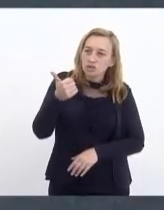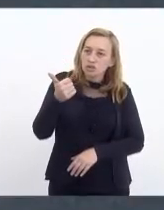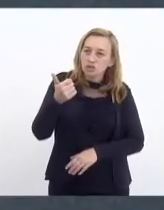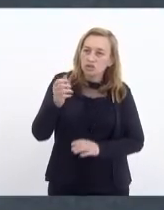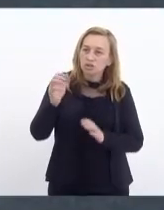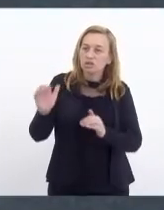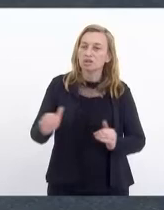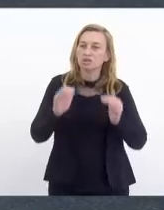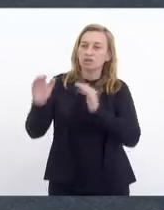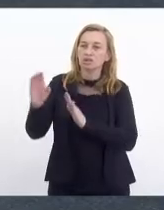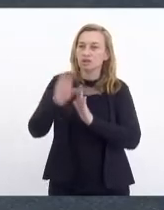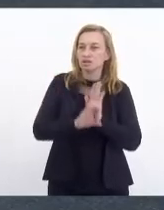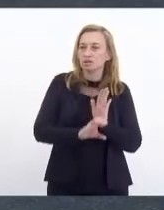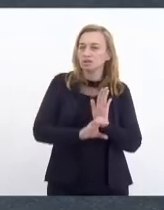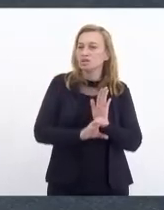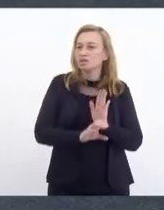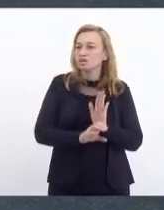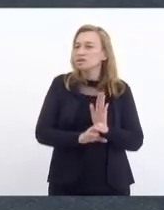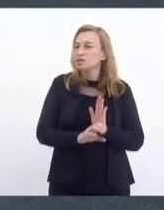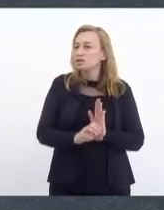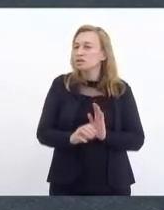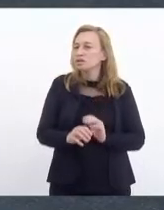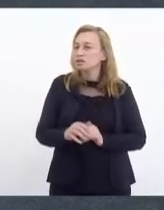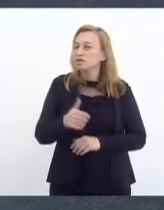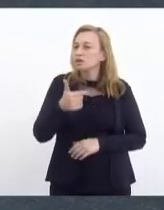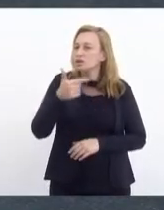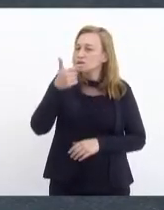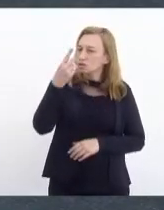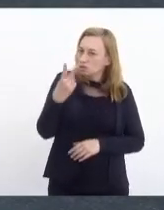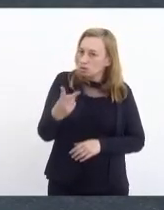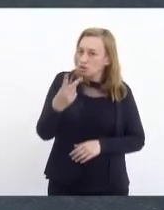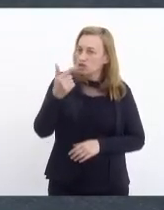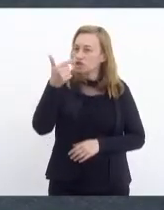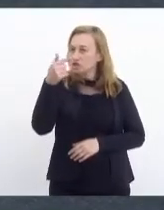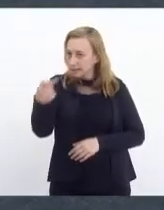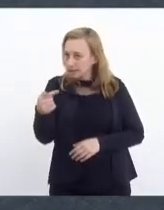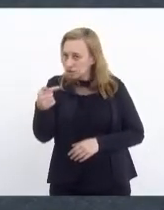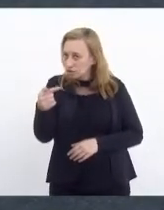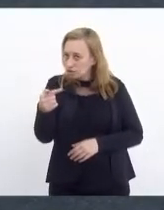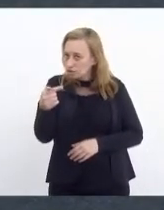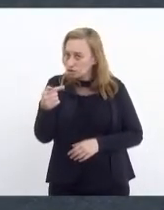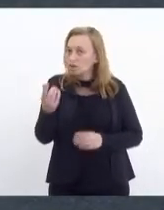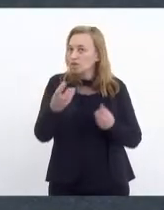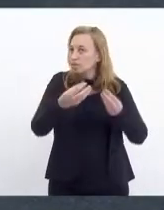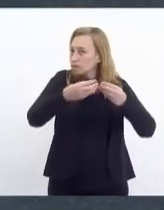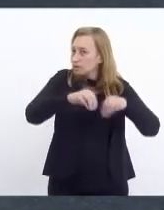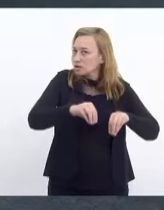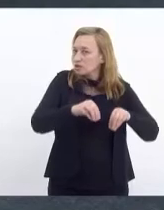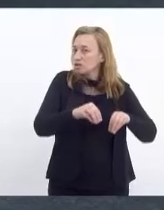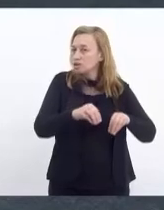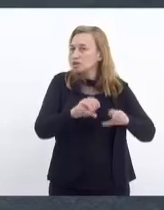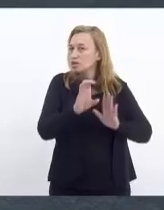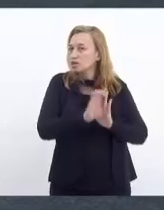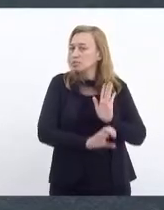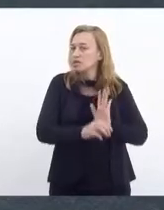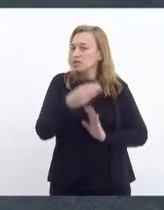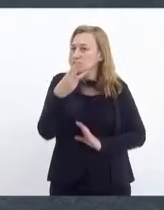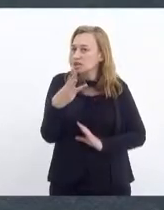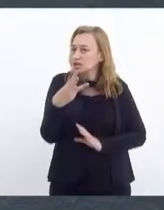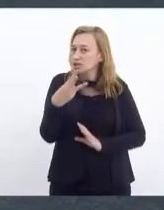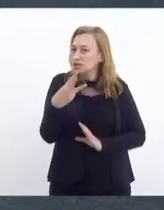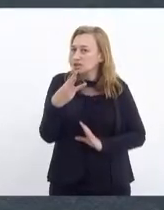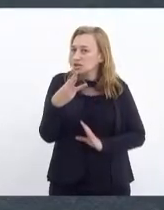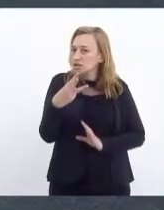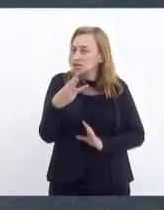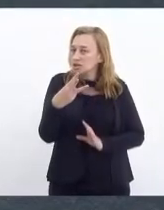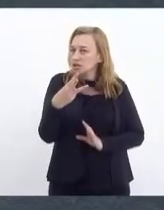com subemenda aglutinativa às emendas 2 e 7. Prejudicada à emenda 3.